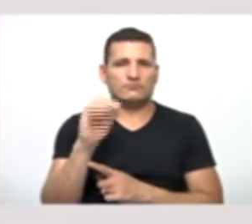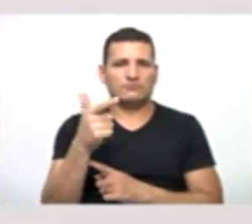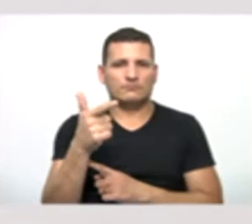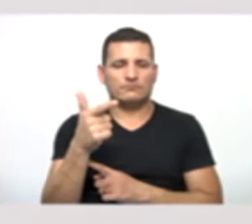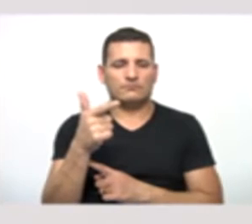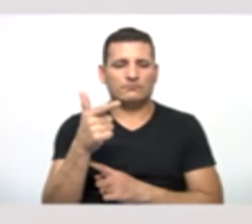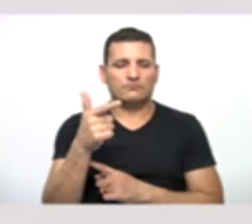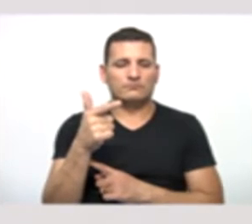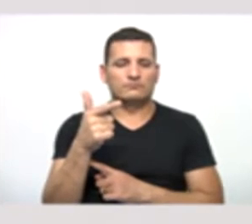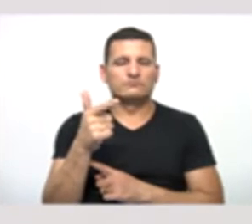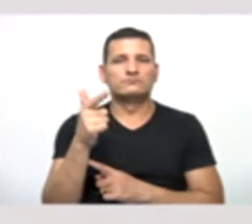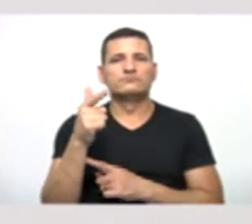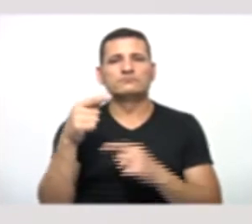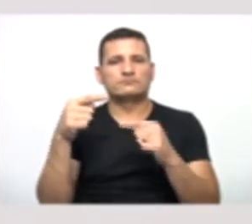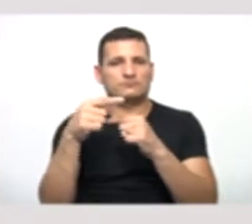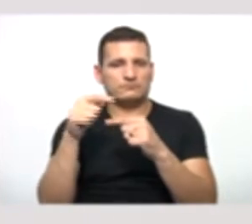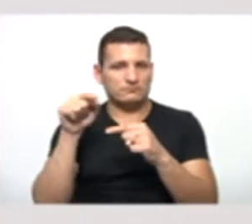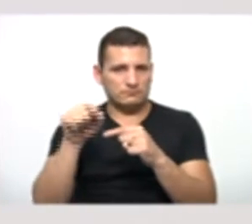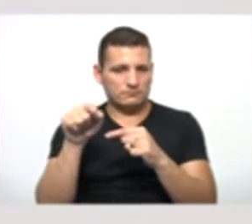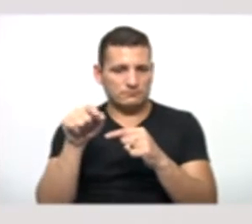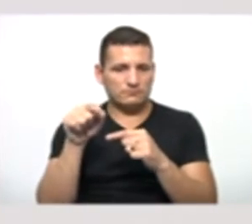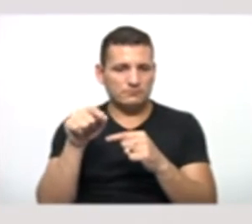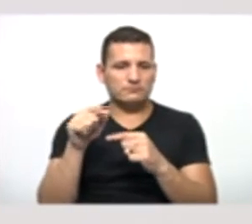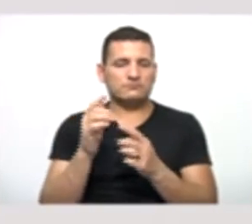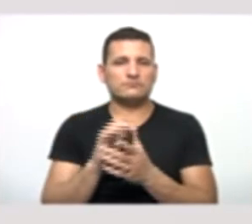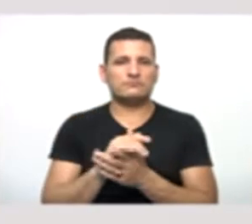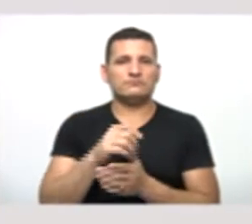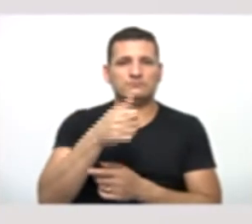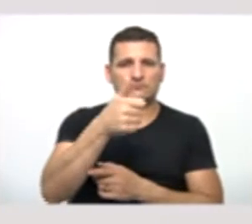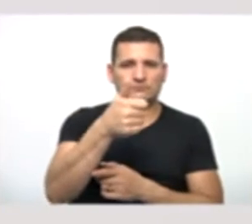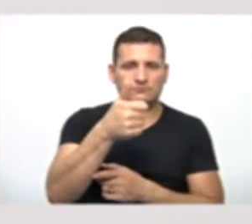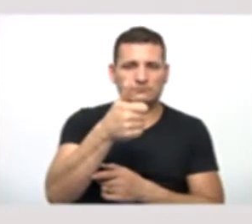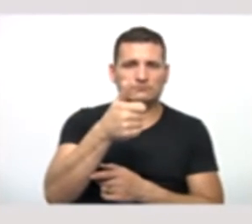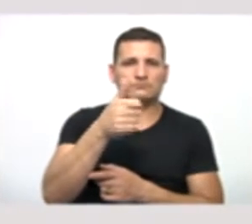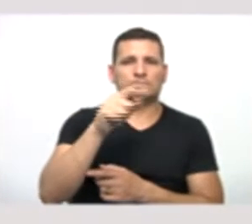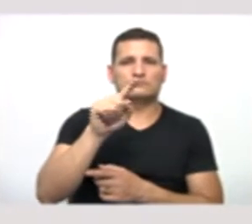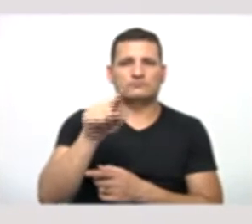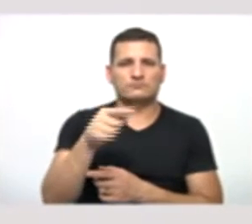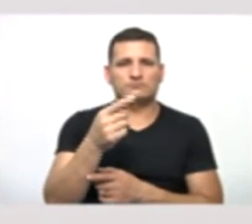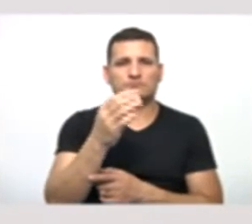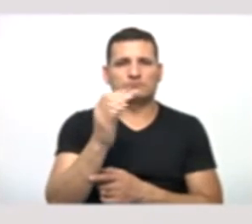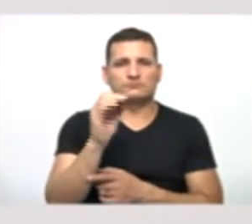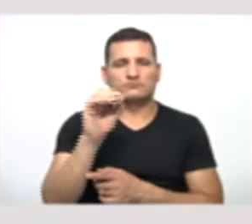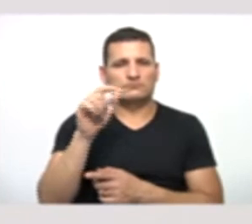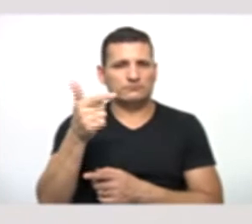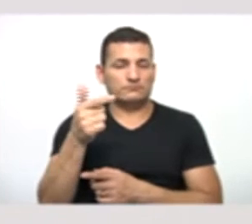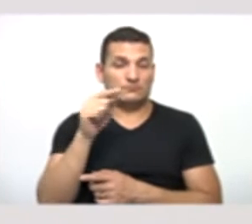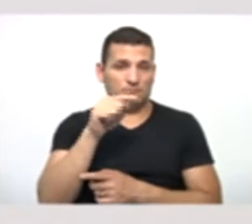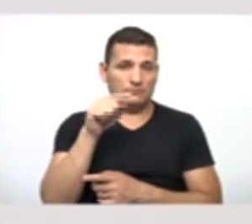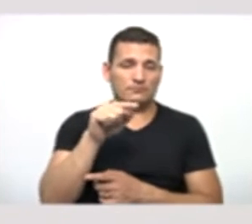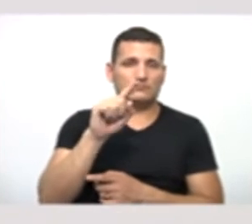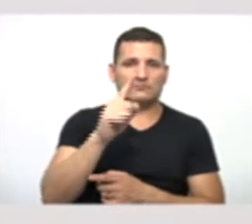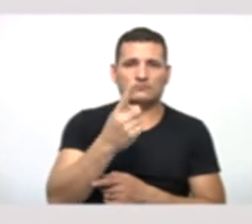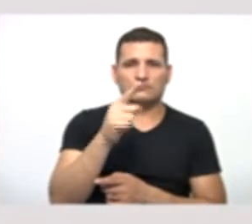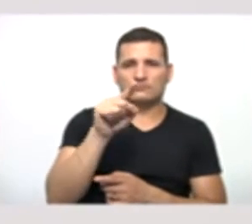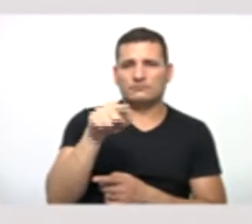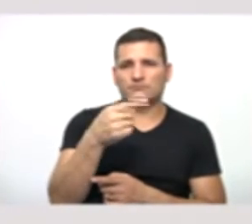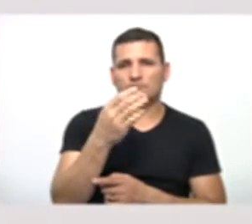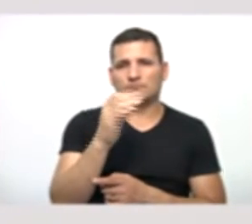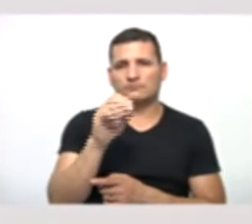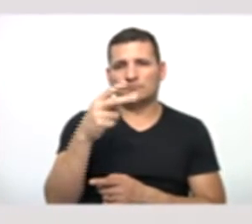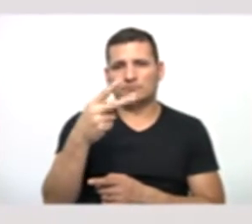0,02, sinal de igual, aí aparece no visor 1,02. Esse 1,02 vai ser elevado à